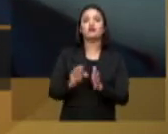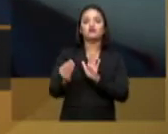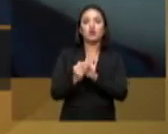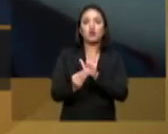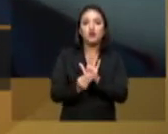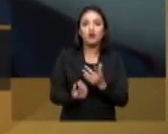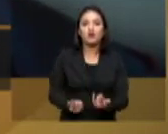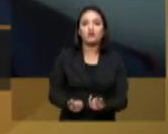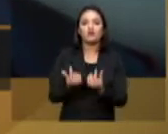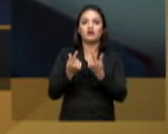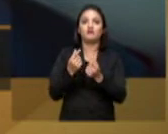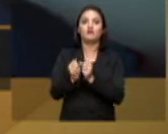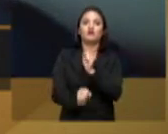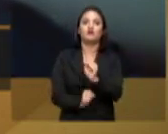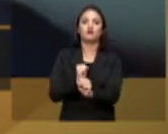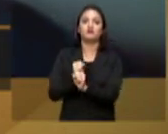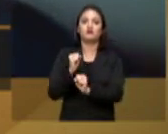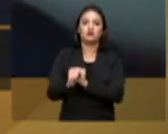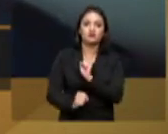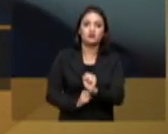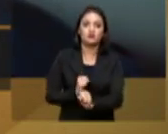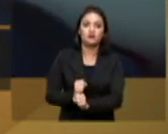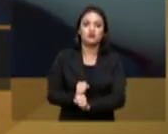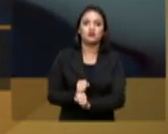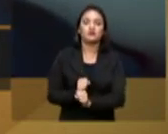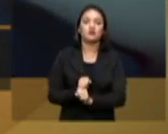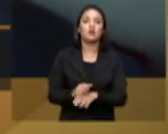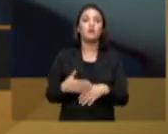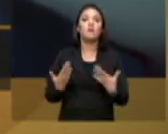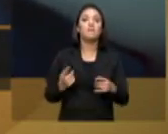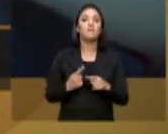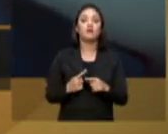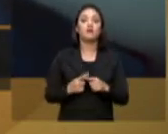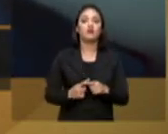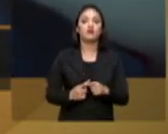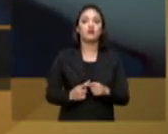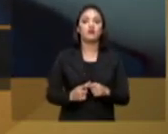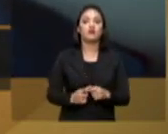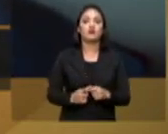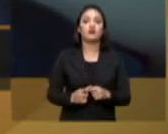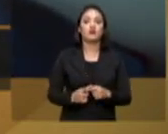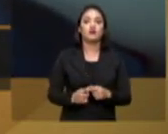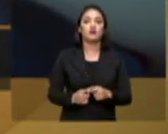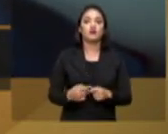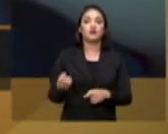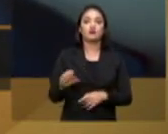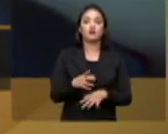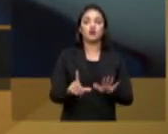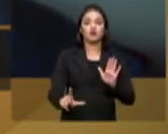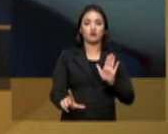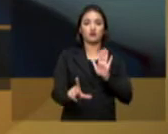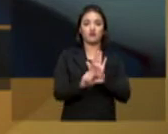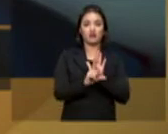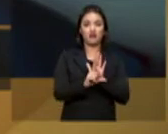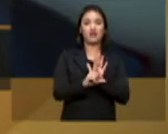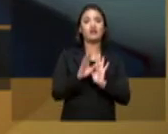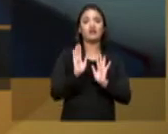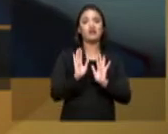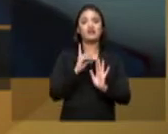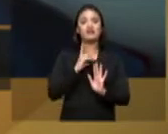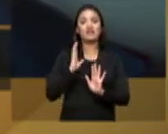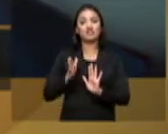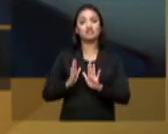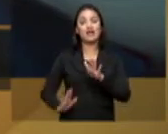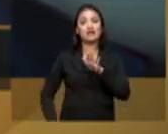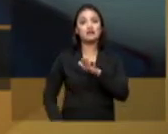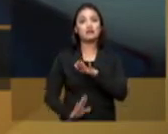contribuições anuais em razão do quê? Em razão de a nova lei ter fixado tetos